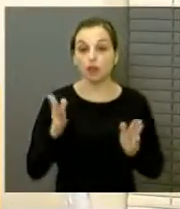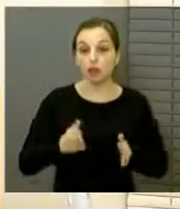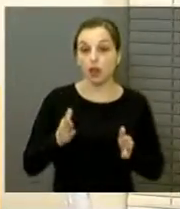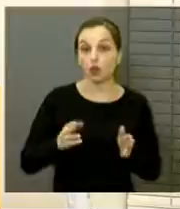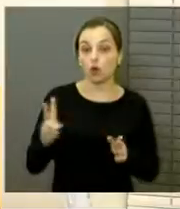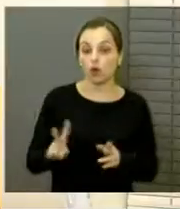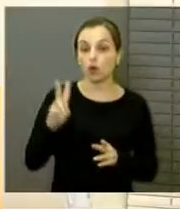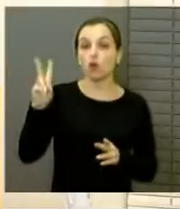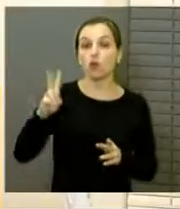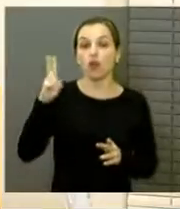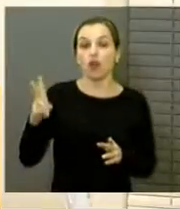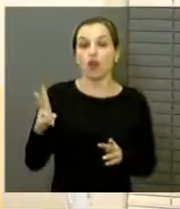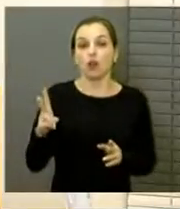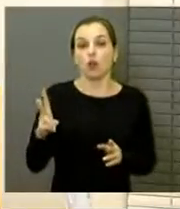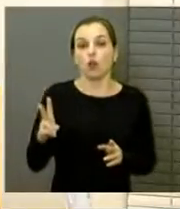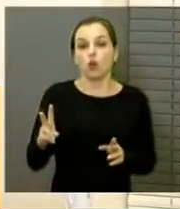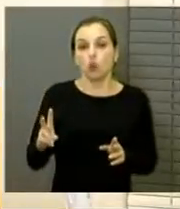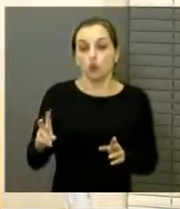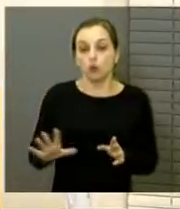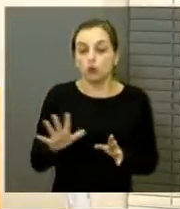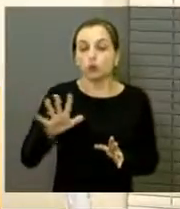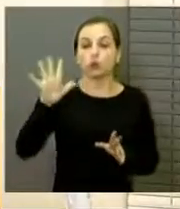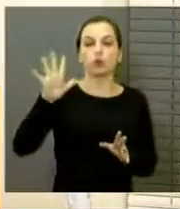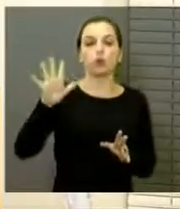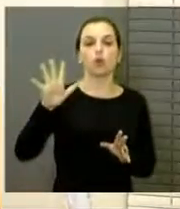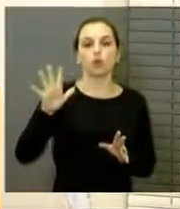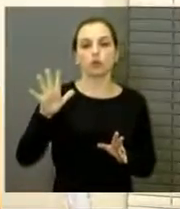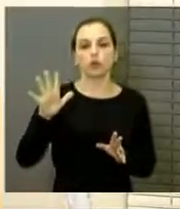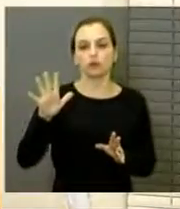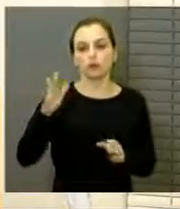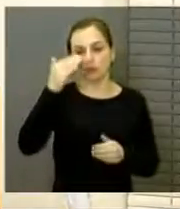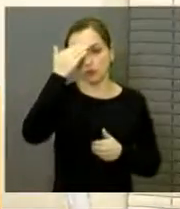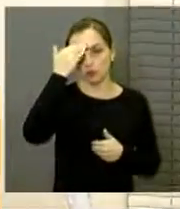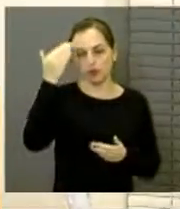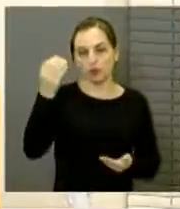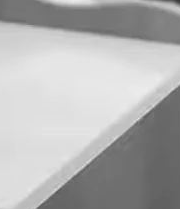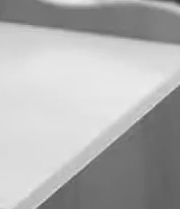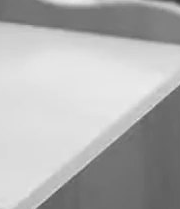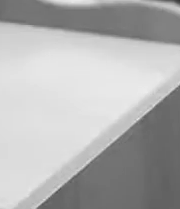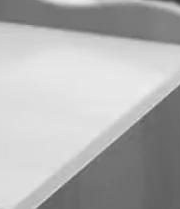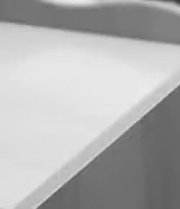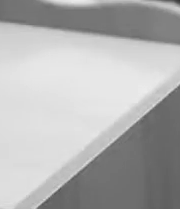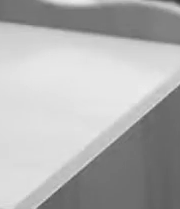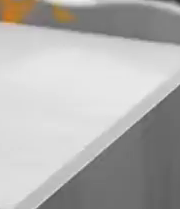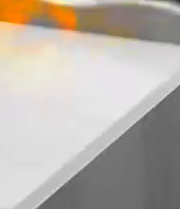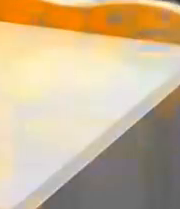doendo na carteira e no bolso do contribuinte, com certeza. Obrigado e boa noite.